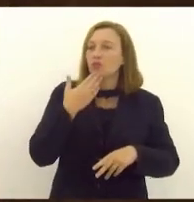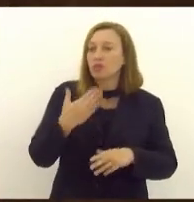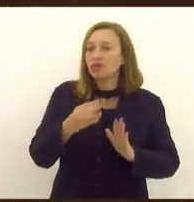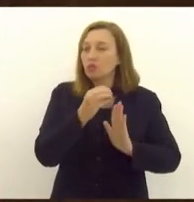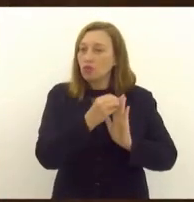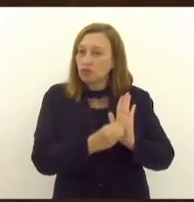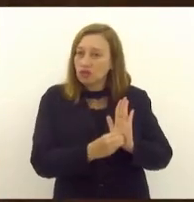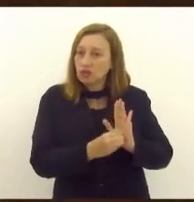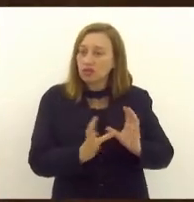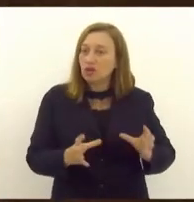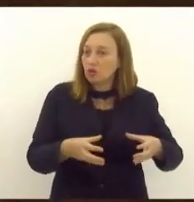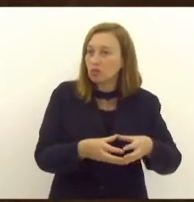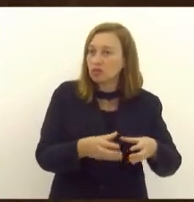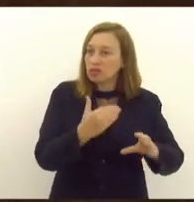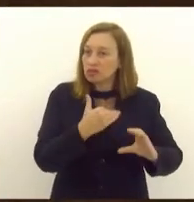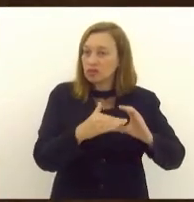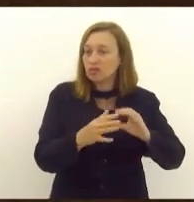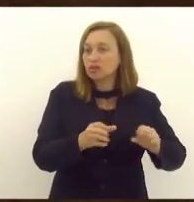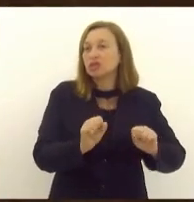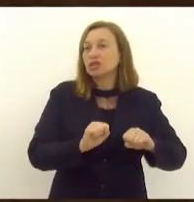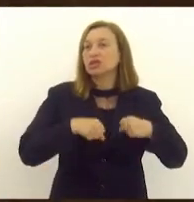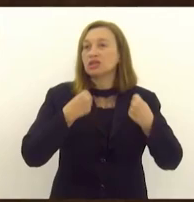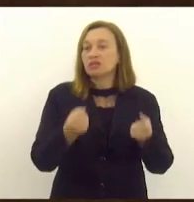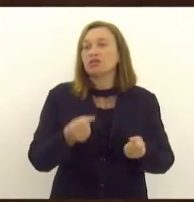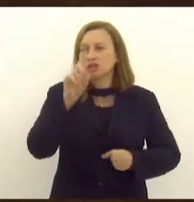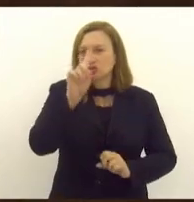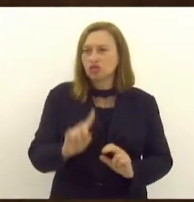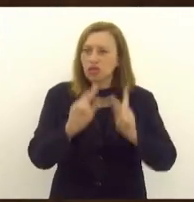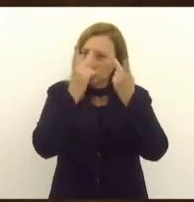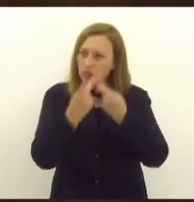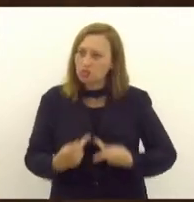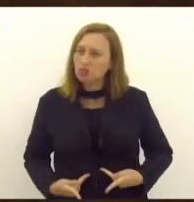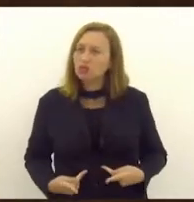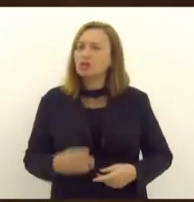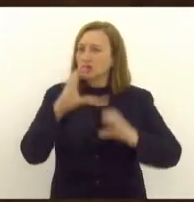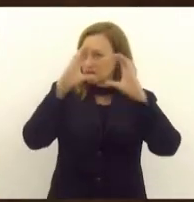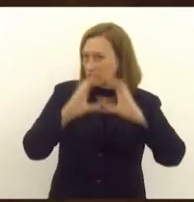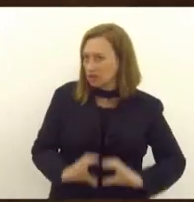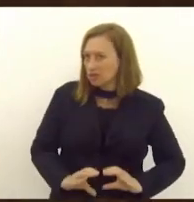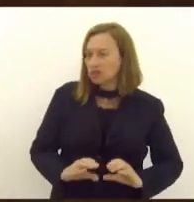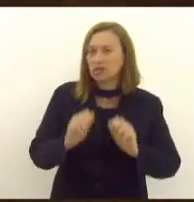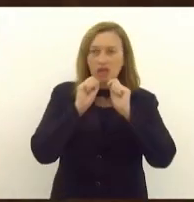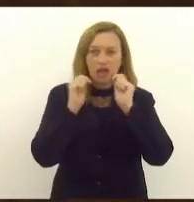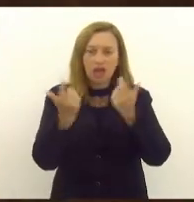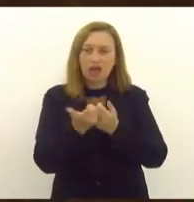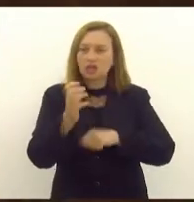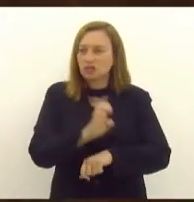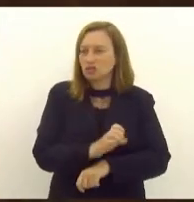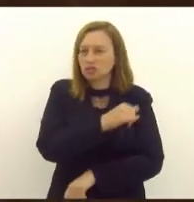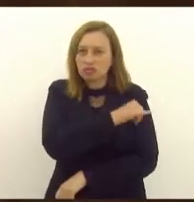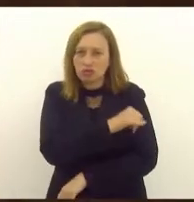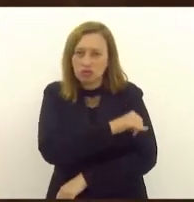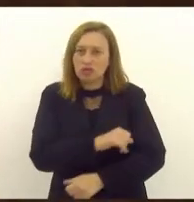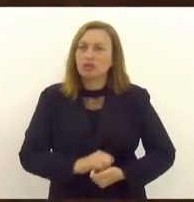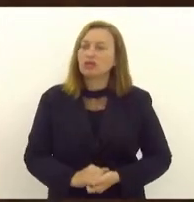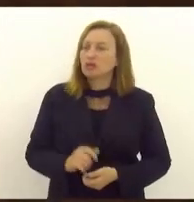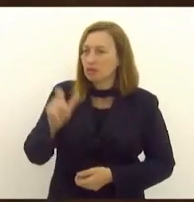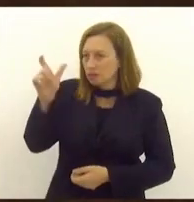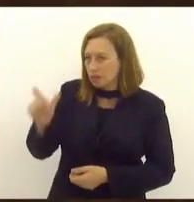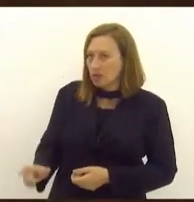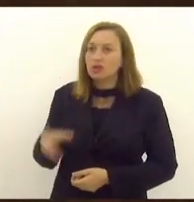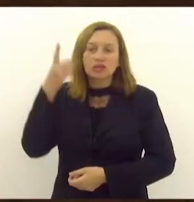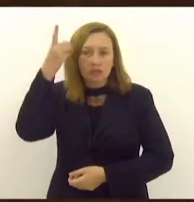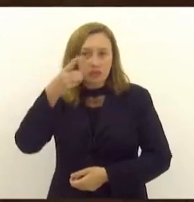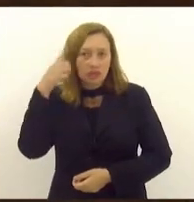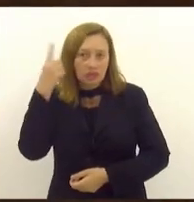ofício a comissão de defesa dos direitos humanos e cidadania da Assembleia Legislativa do Estado do Rio de Janeiro na pessoa da